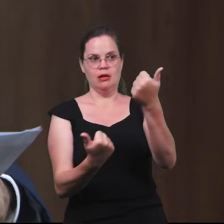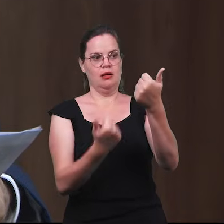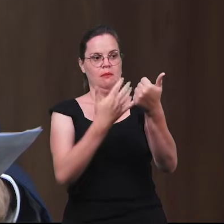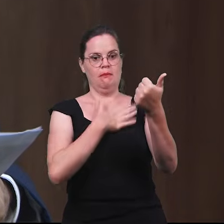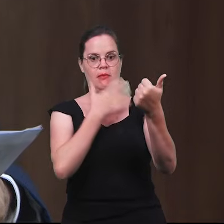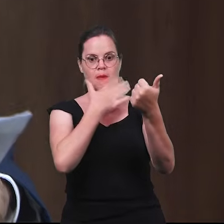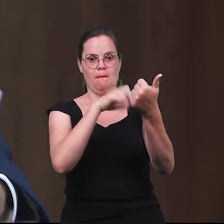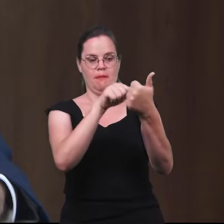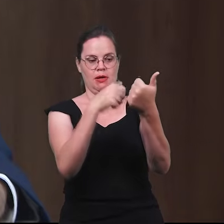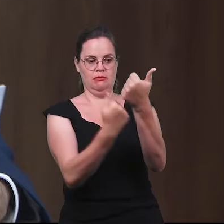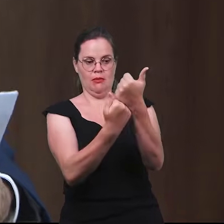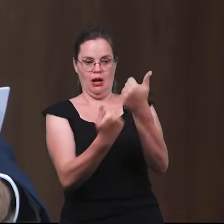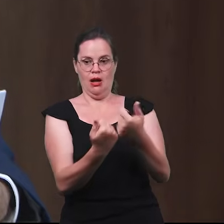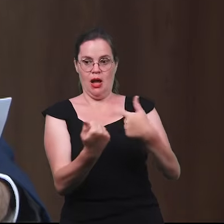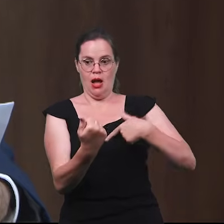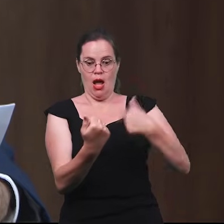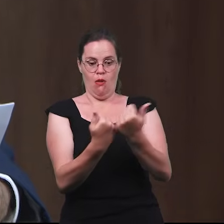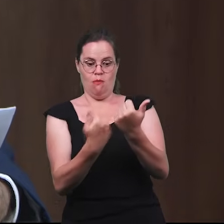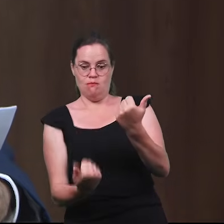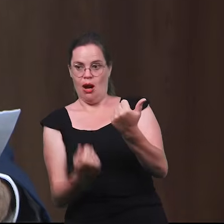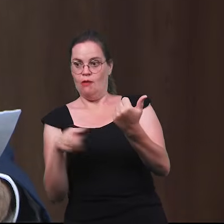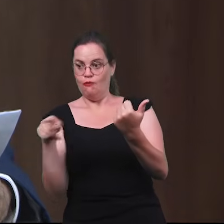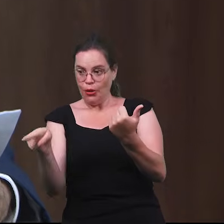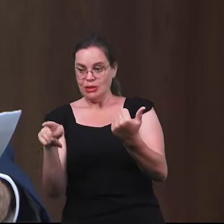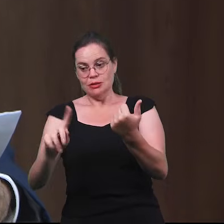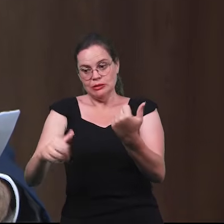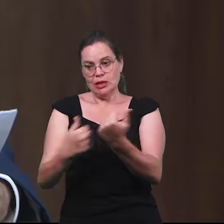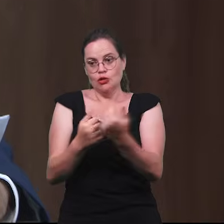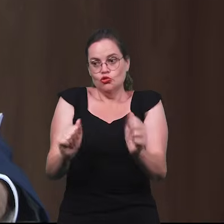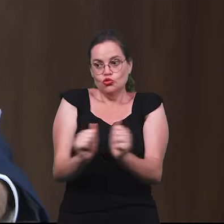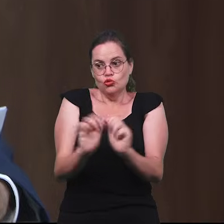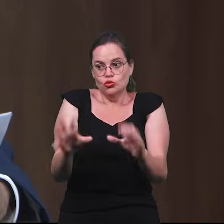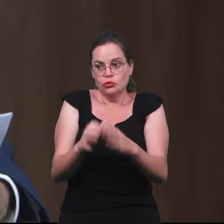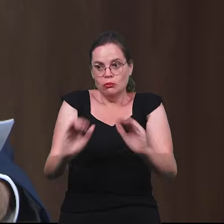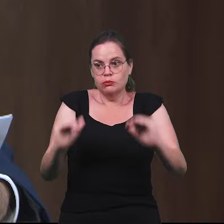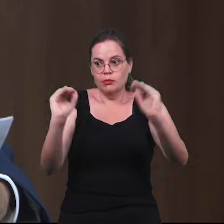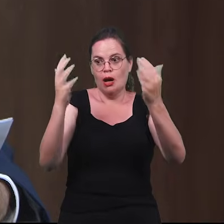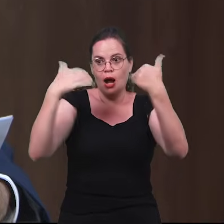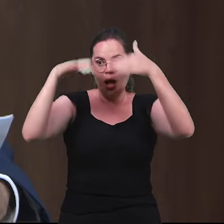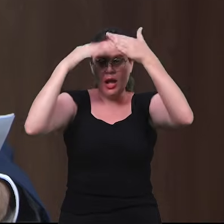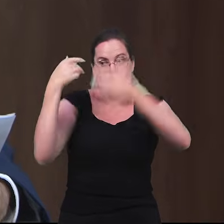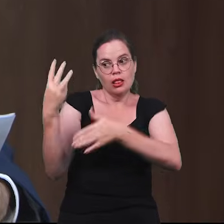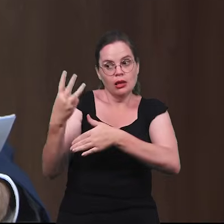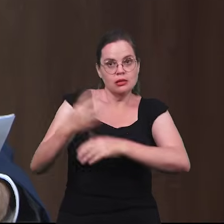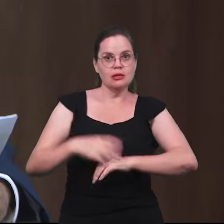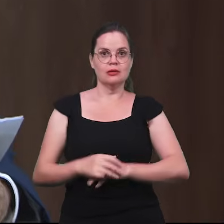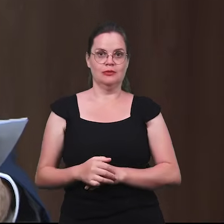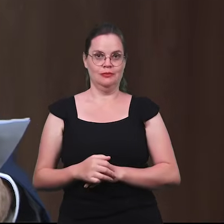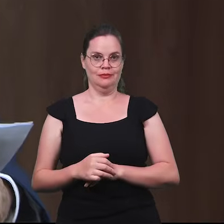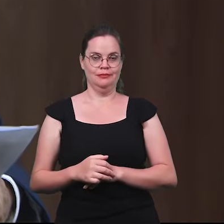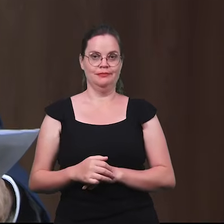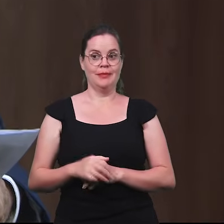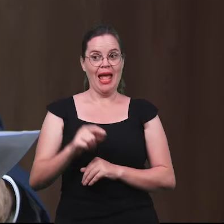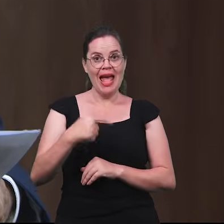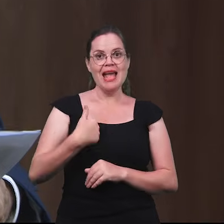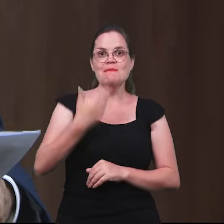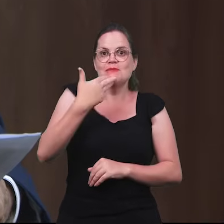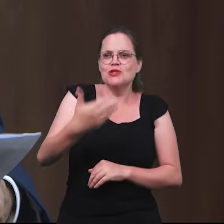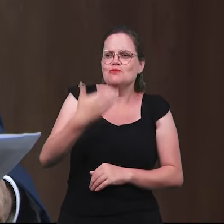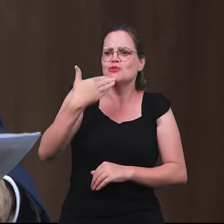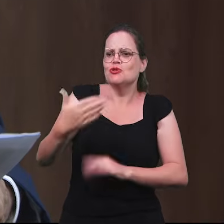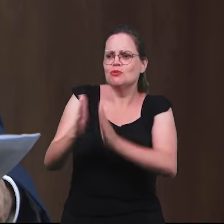a escritura. Então, os irmãos observem que o que aconteceu foi de